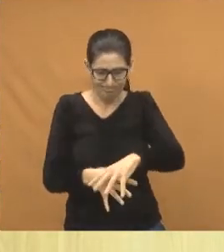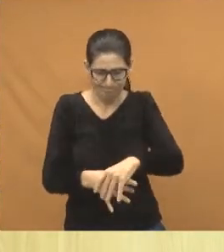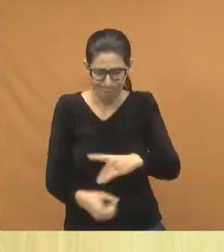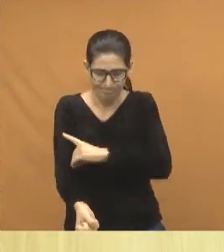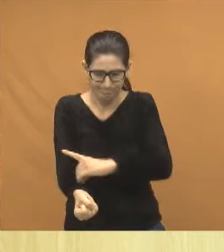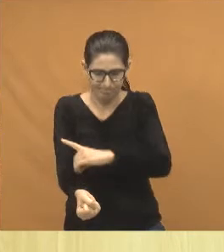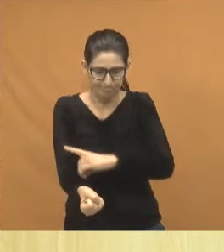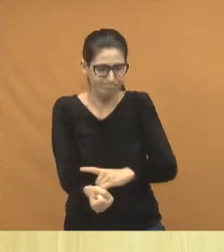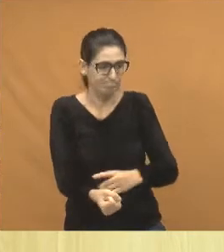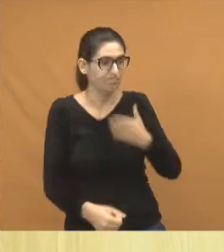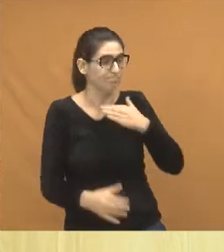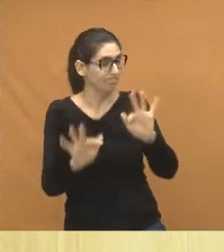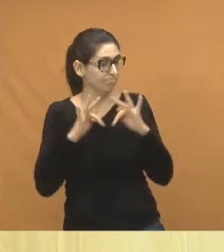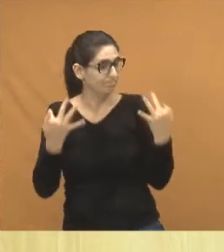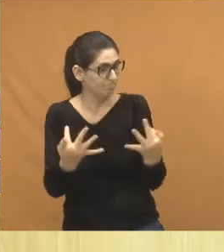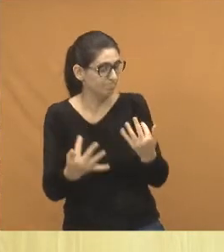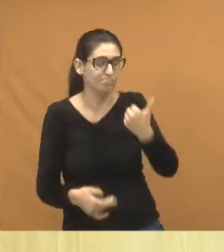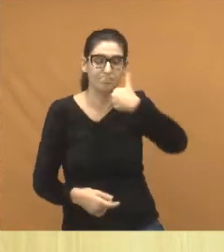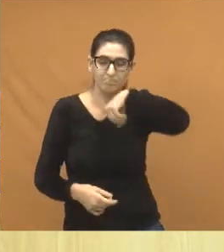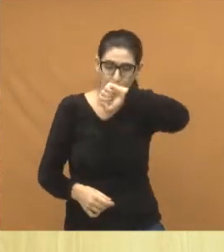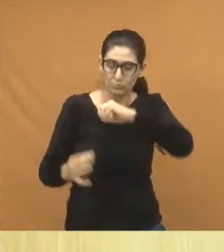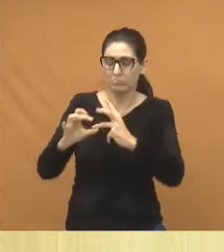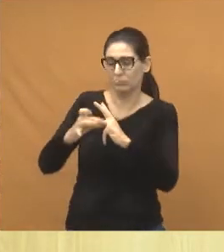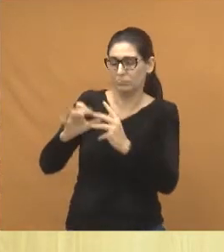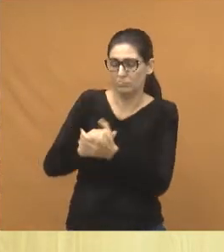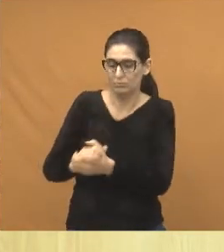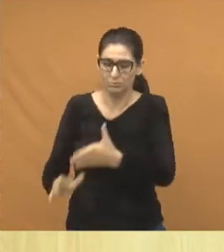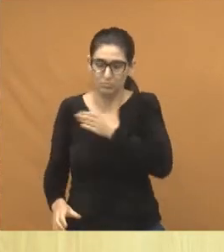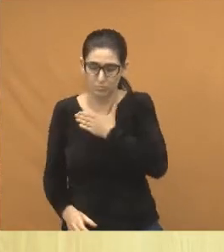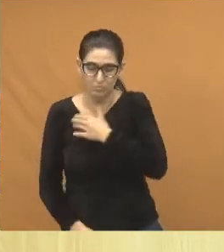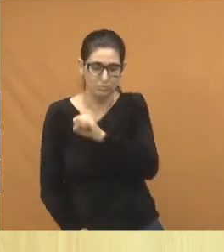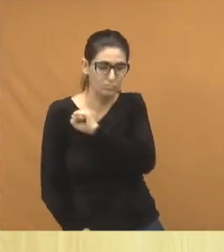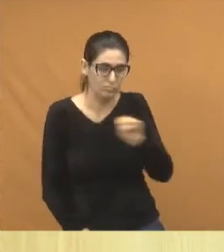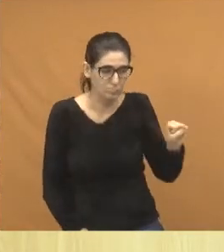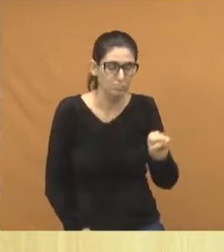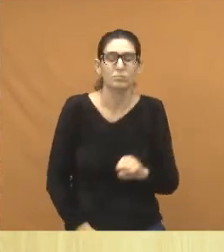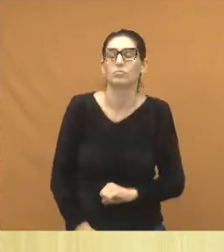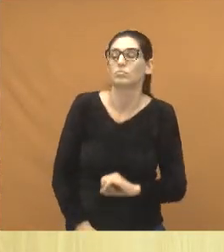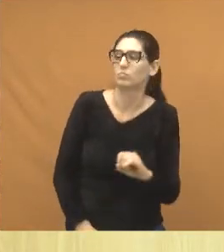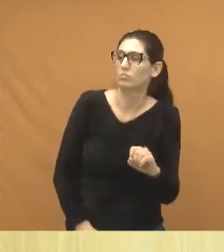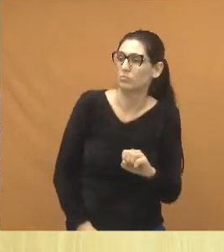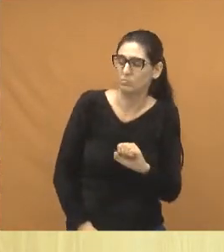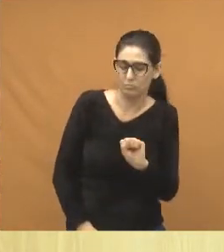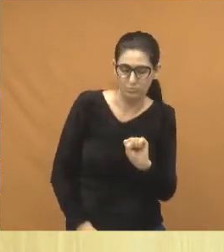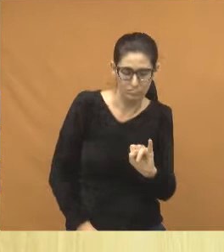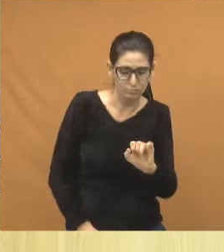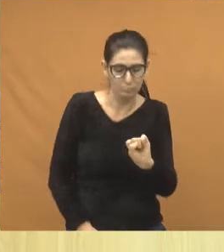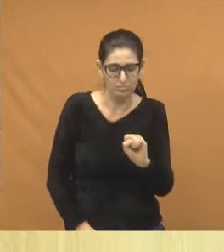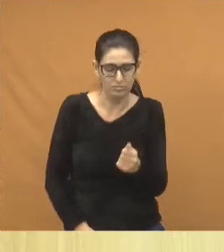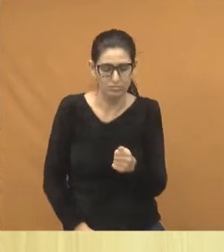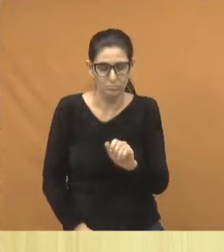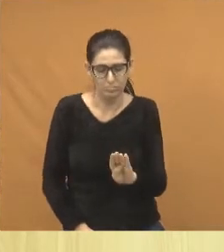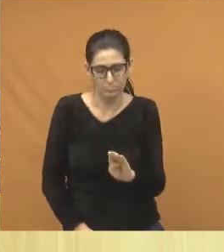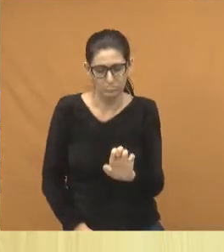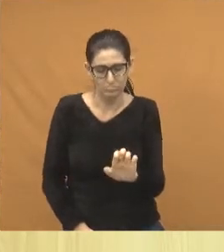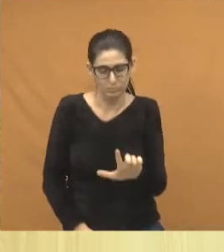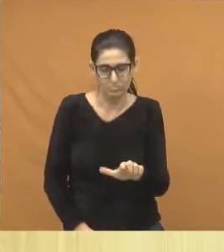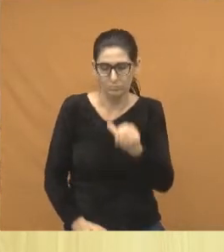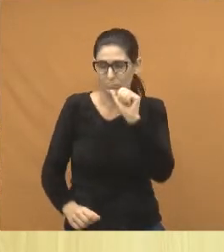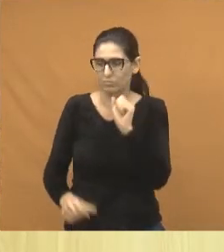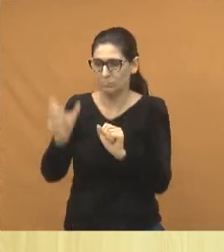família, é a mãe da minha esposa, a minha sogra, a irmã Isabel, e ela